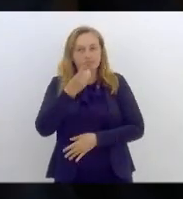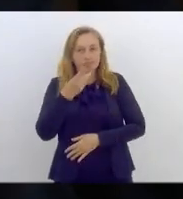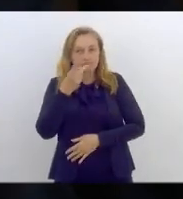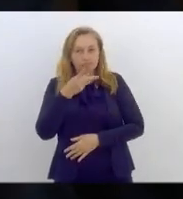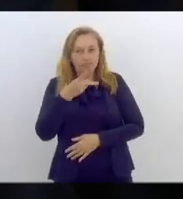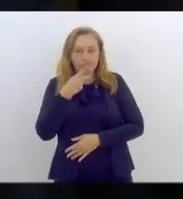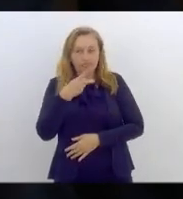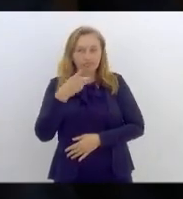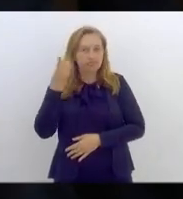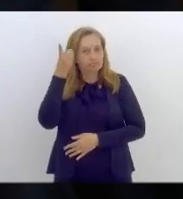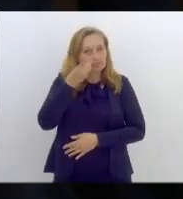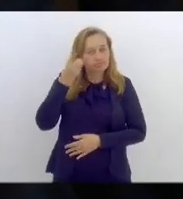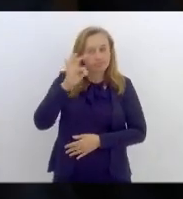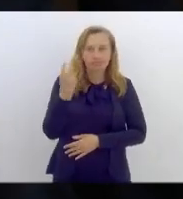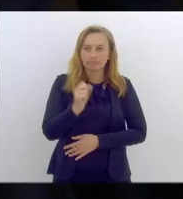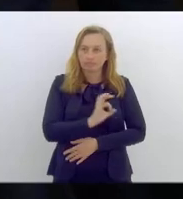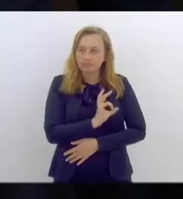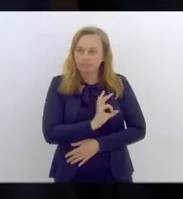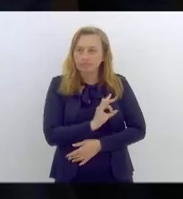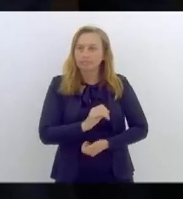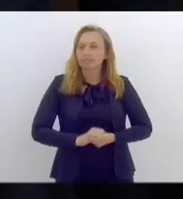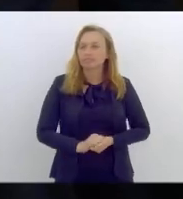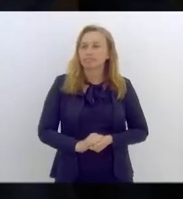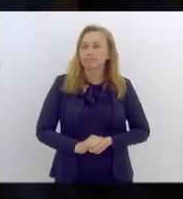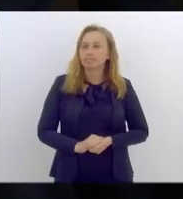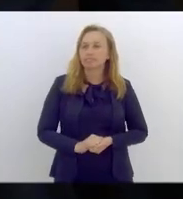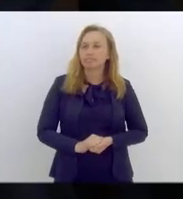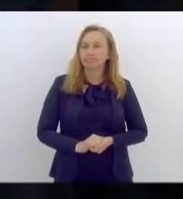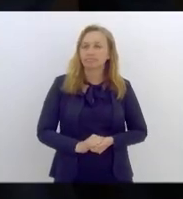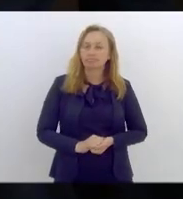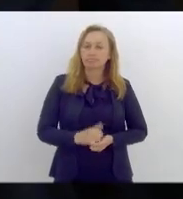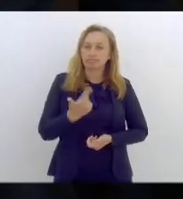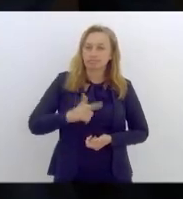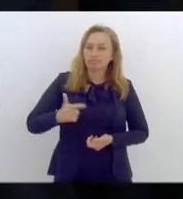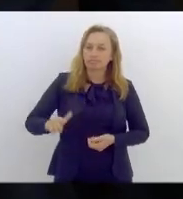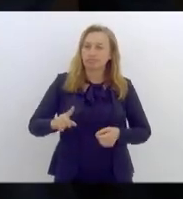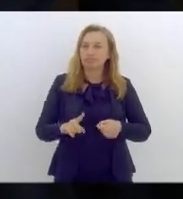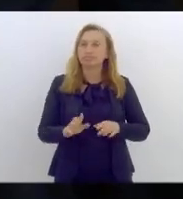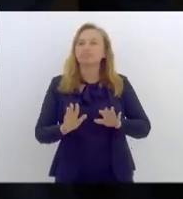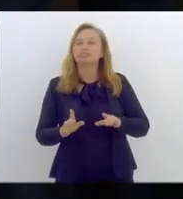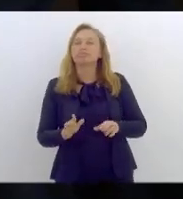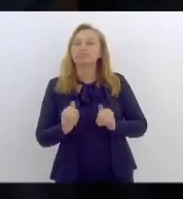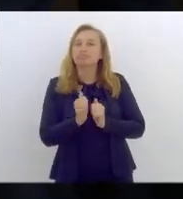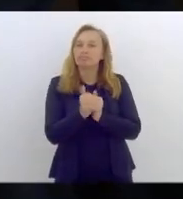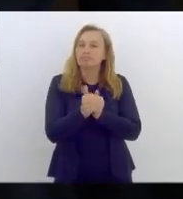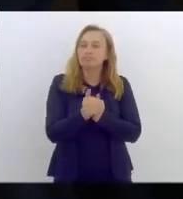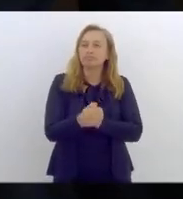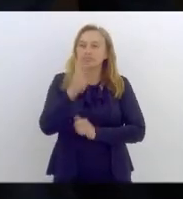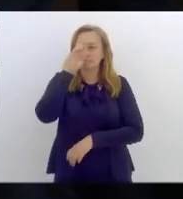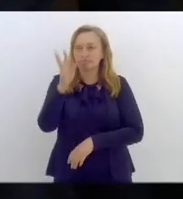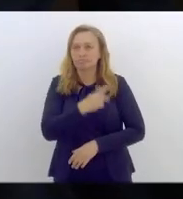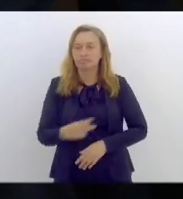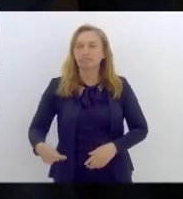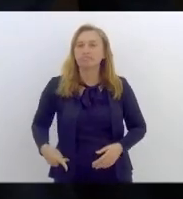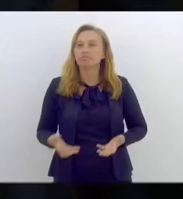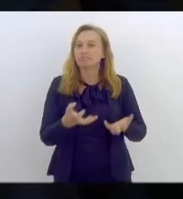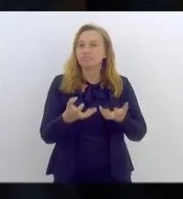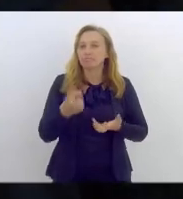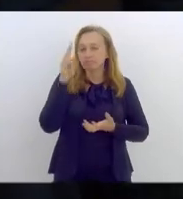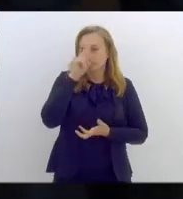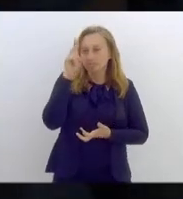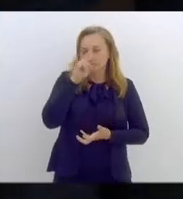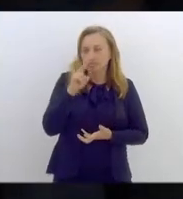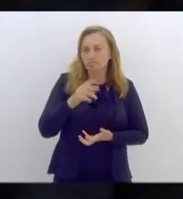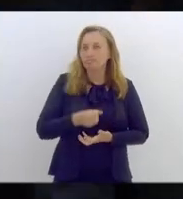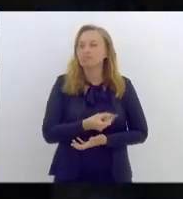Marta Rocha não sendo prolixa e repetitiva E aí nessa linha se é o presidente eu queria lembrar o